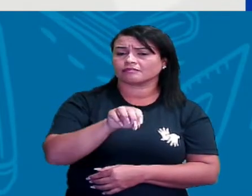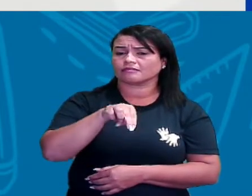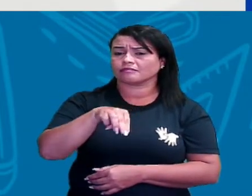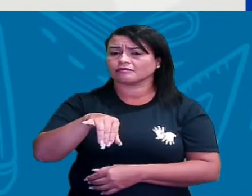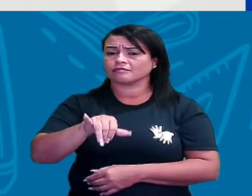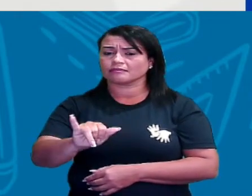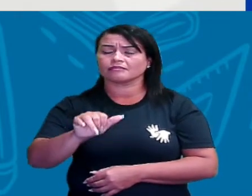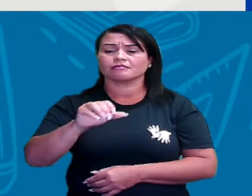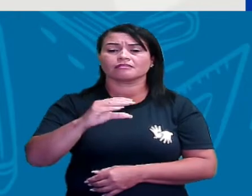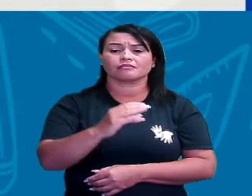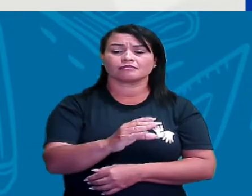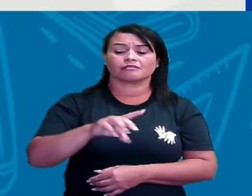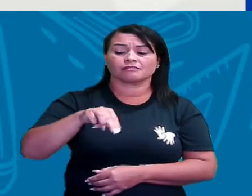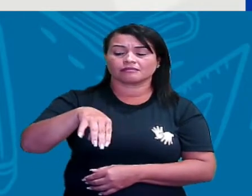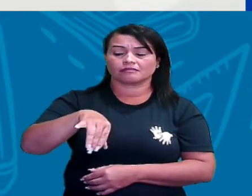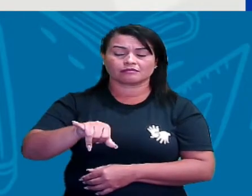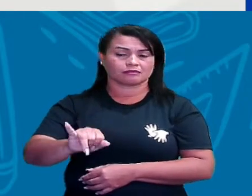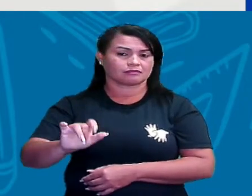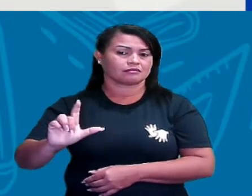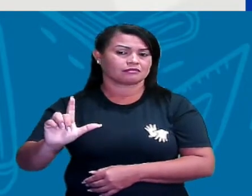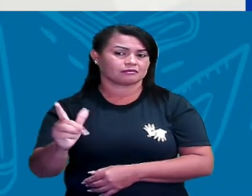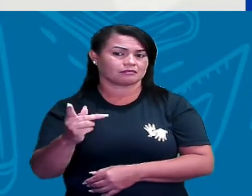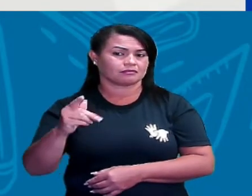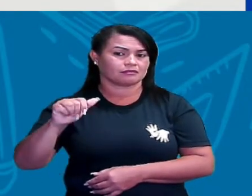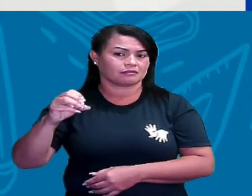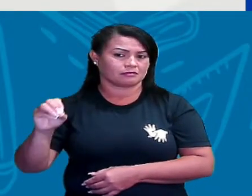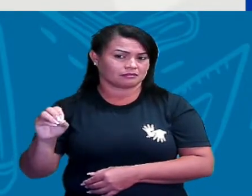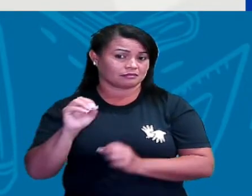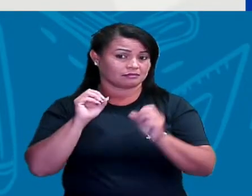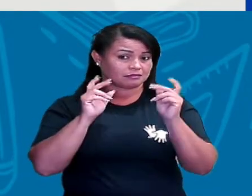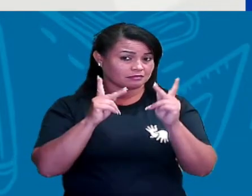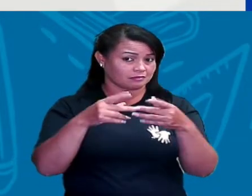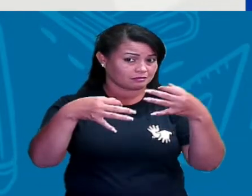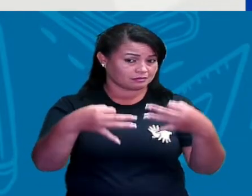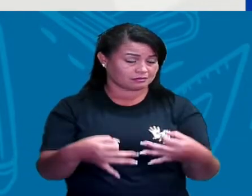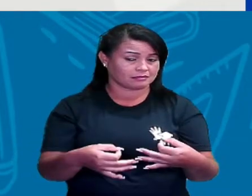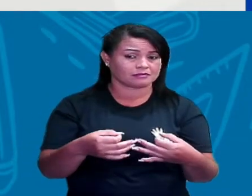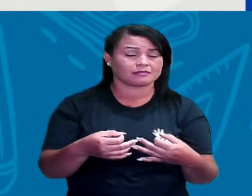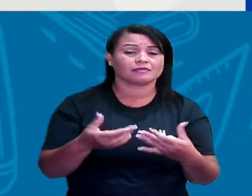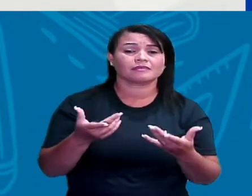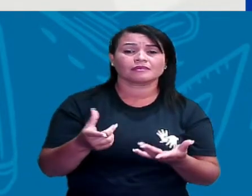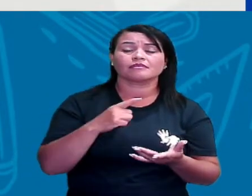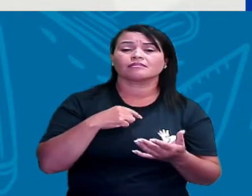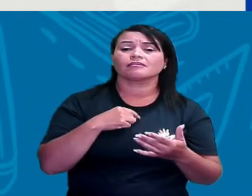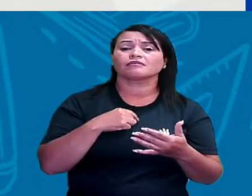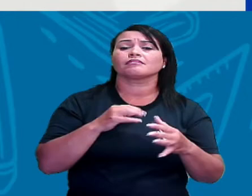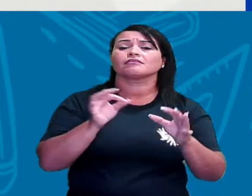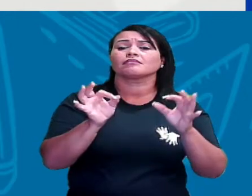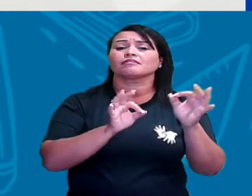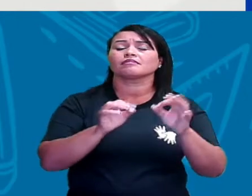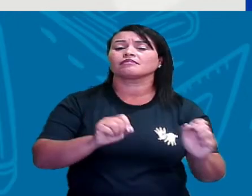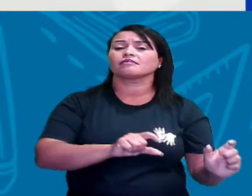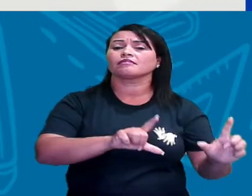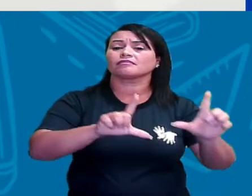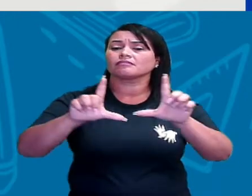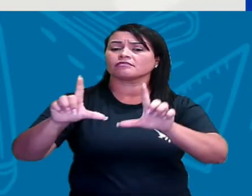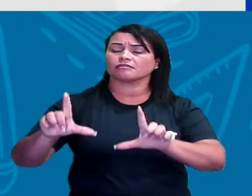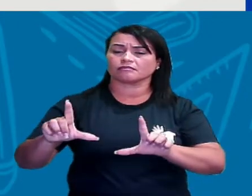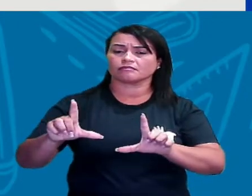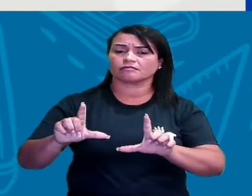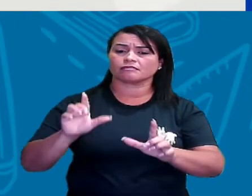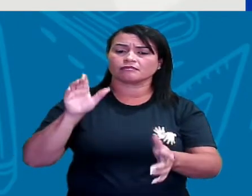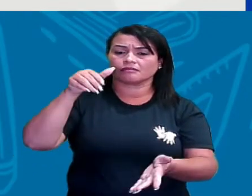milhão. Tá certo? Ok? Esse quadro de ordem foi até a classe dos milhares. Depois dessa